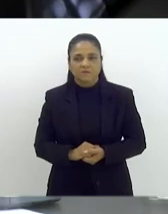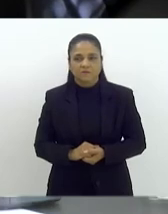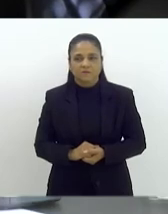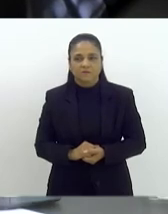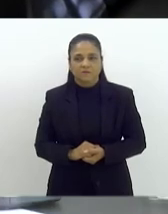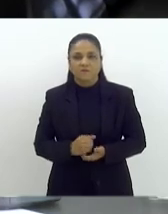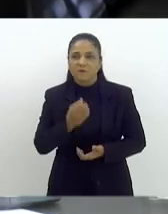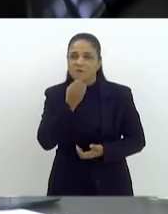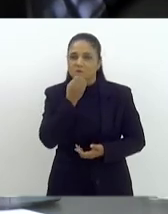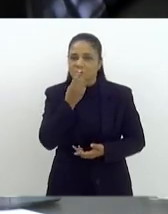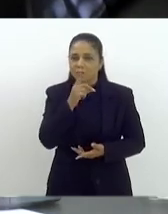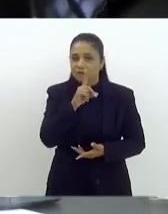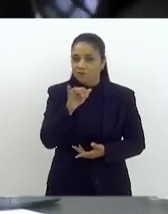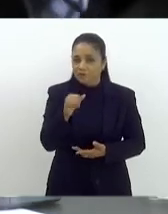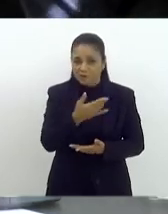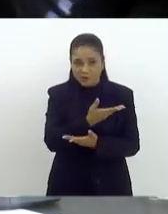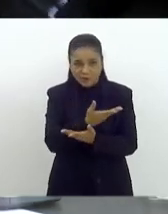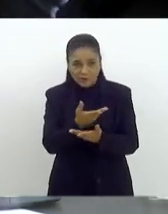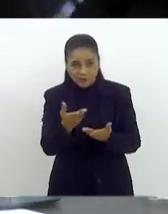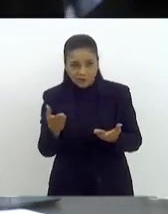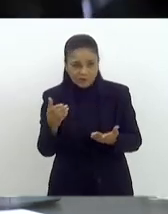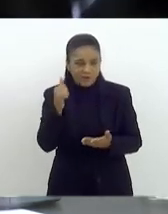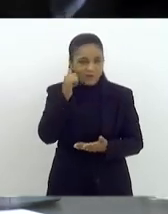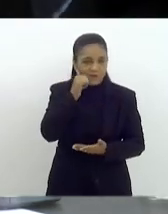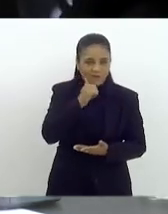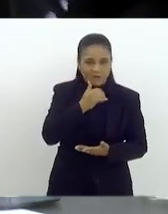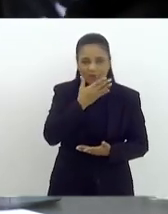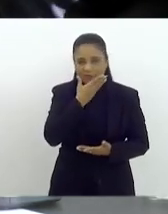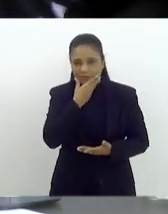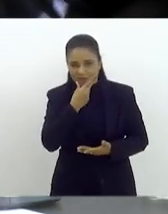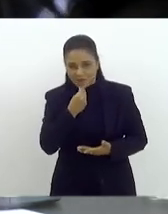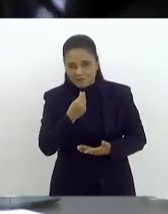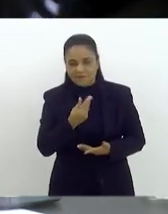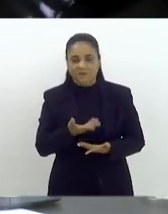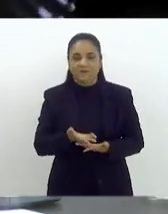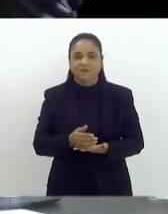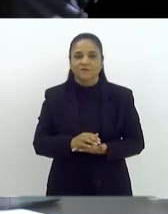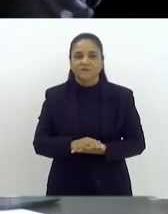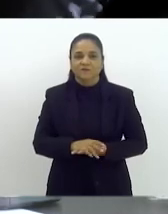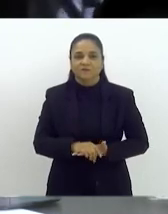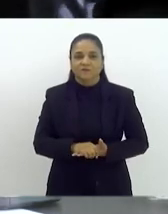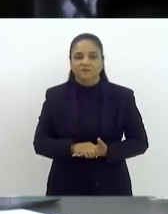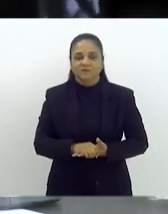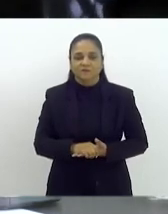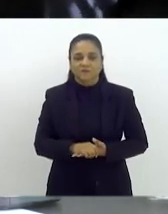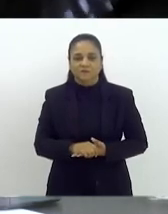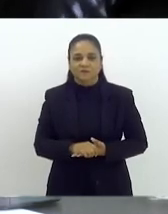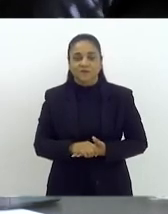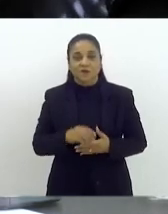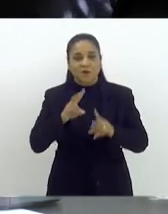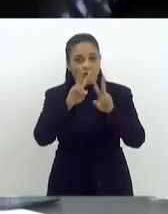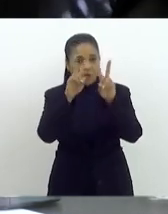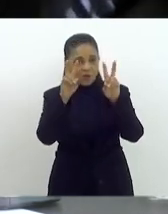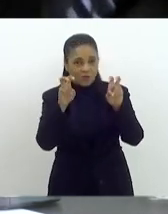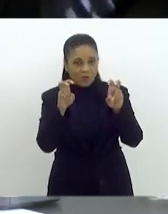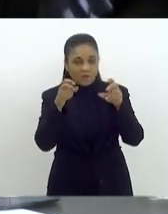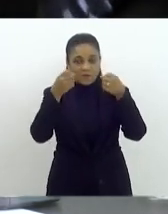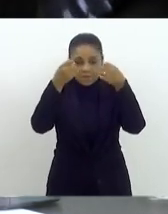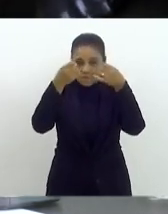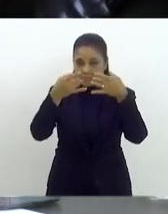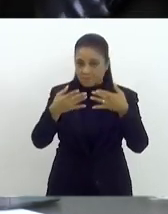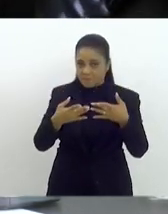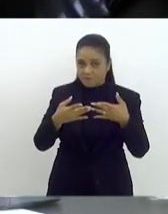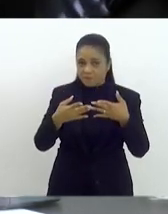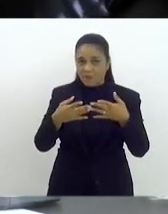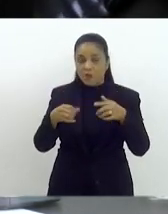Então bom dia novamente a todas e a todos o tema que me Coube aqui expor se